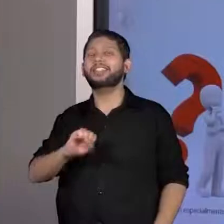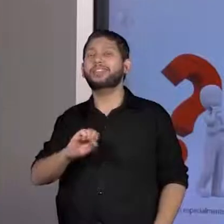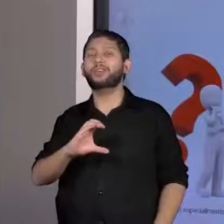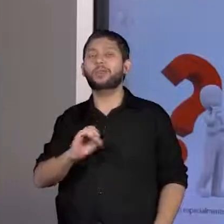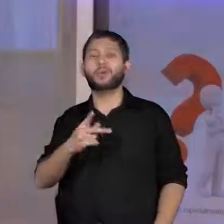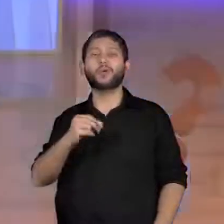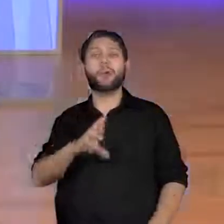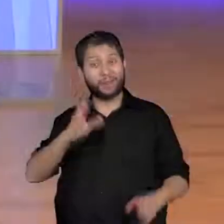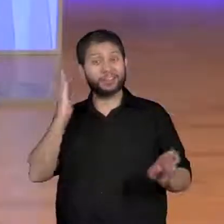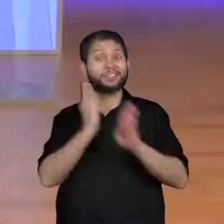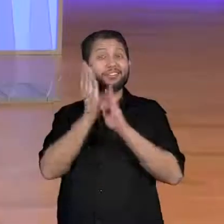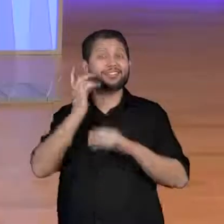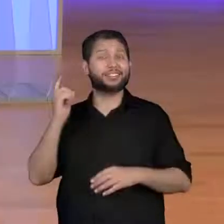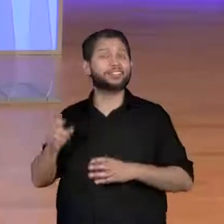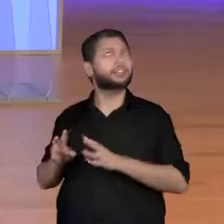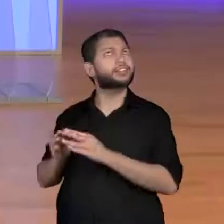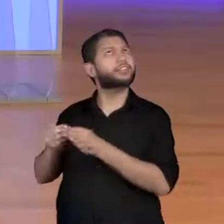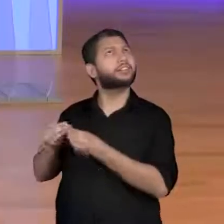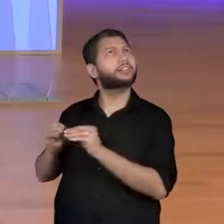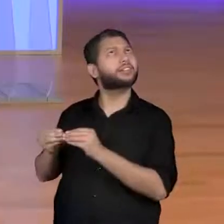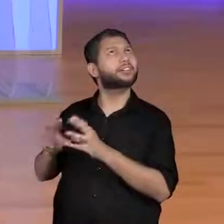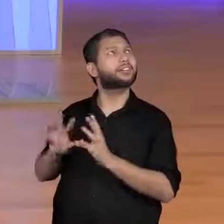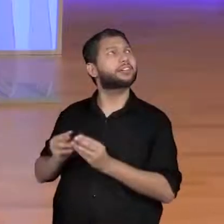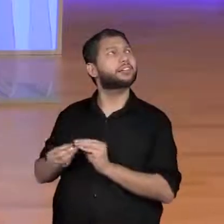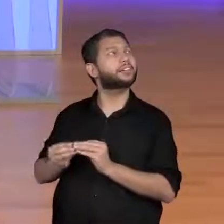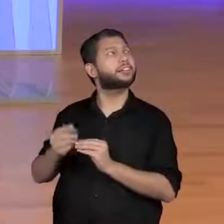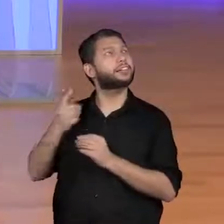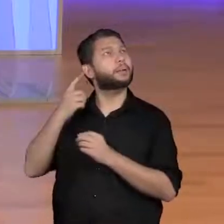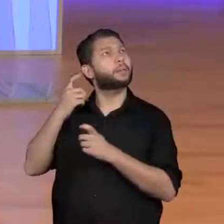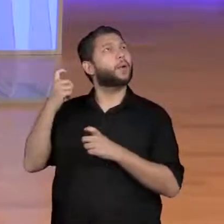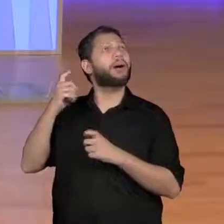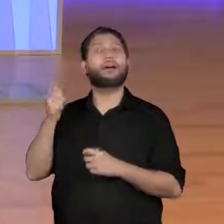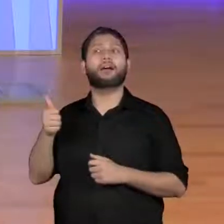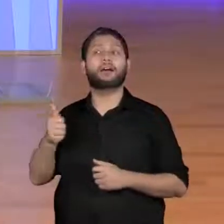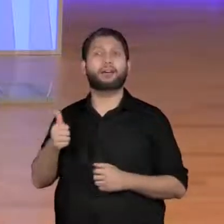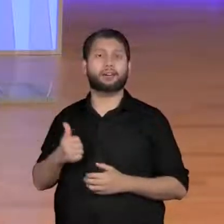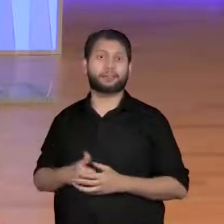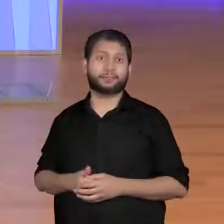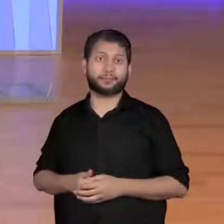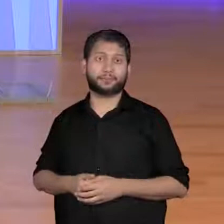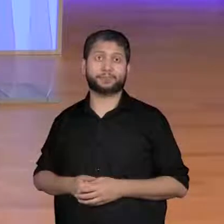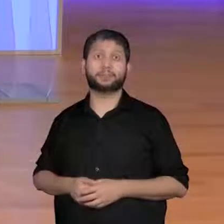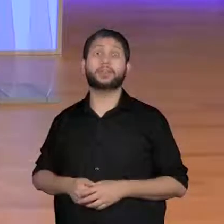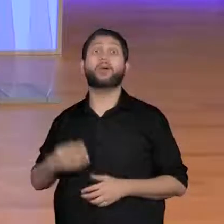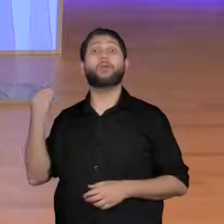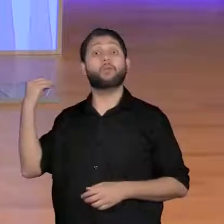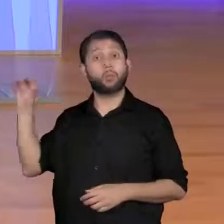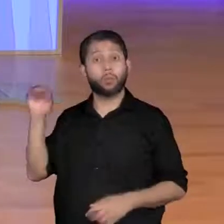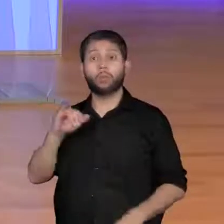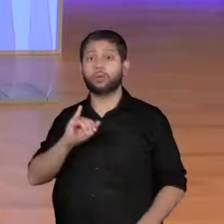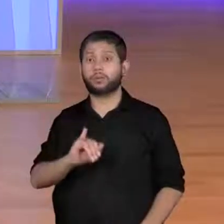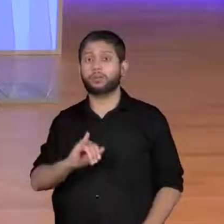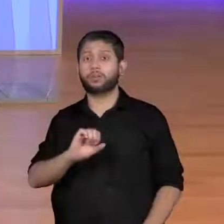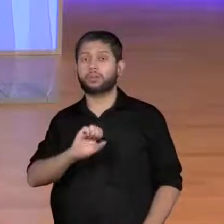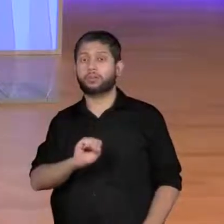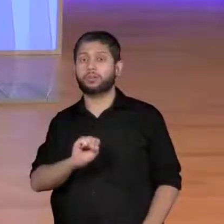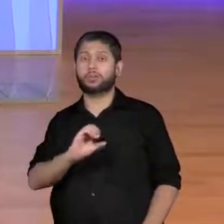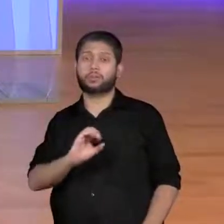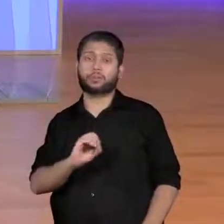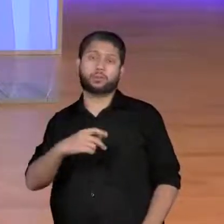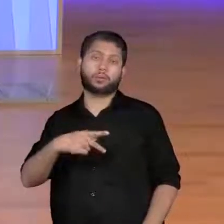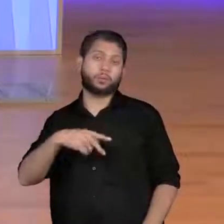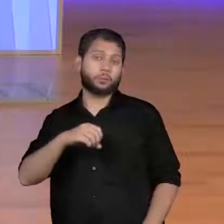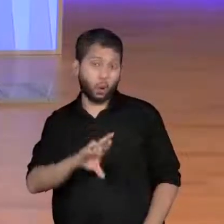Ah. Você acertou, muito isopor. Bem. Então, aí você já pode marcar o nome do próximo material, isopor, e colocar que